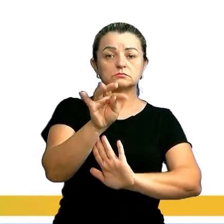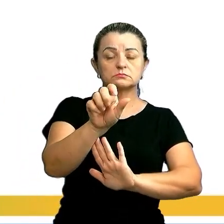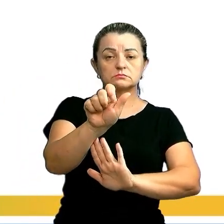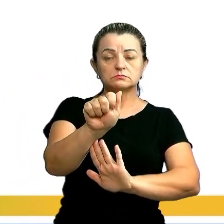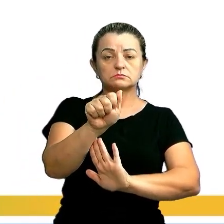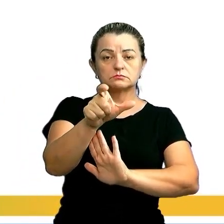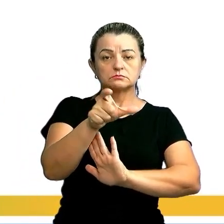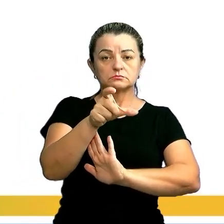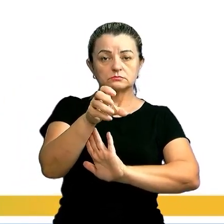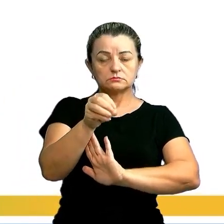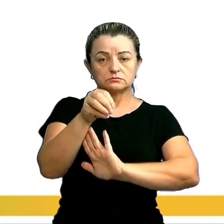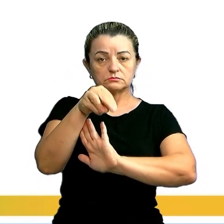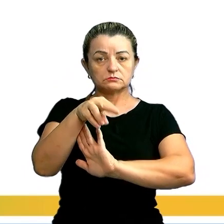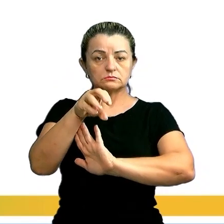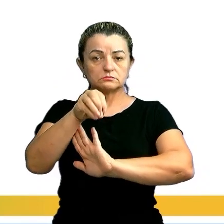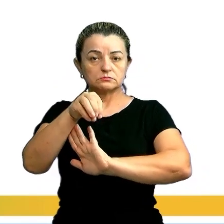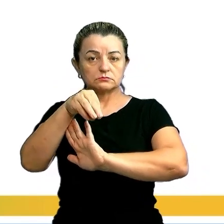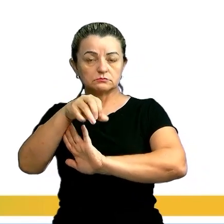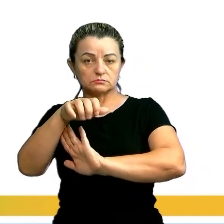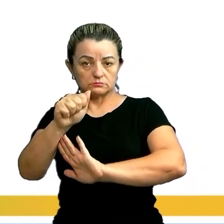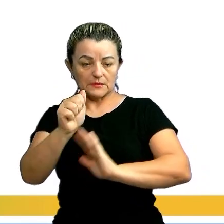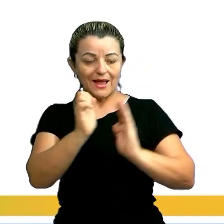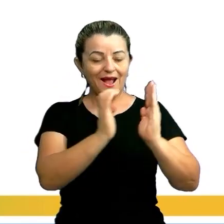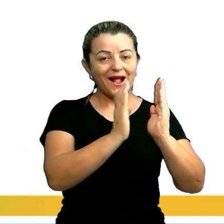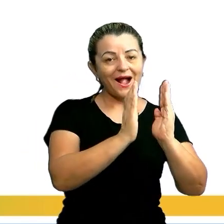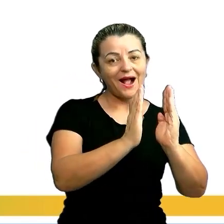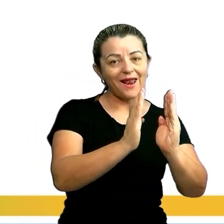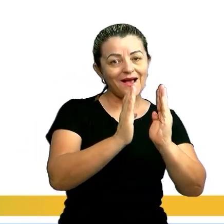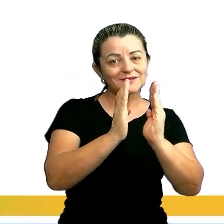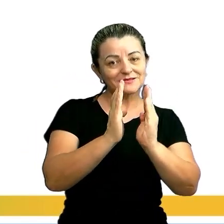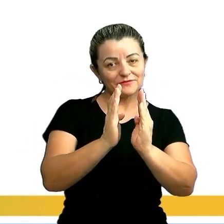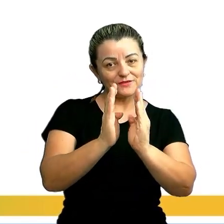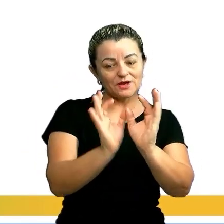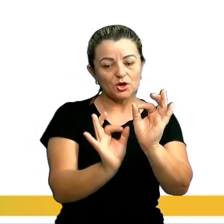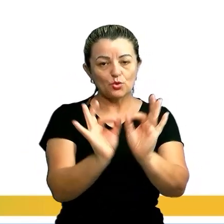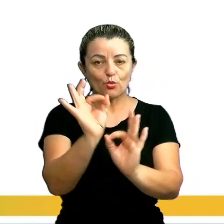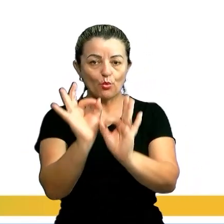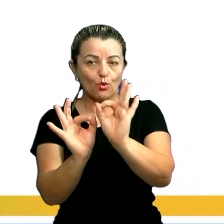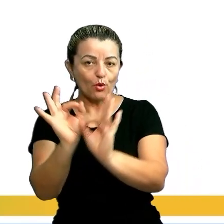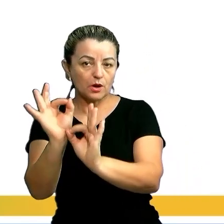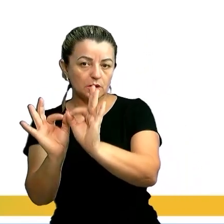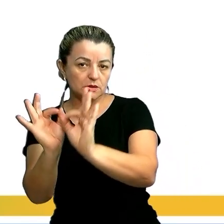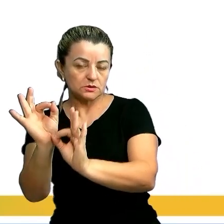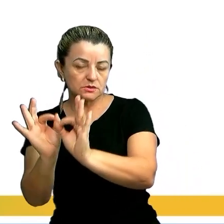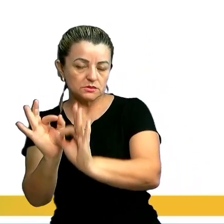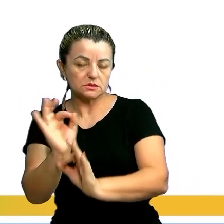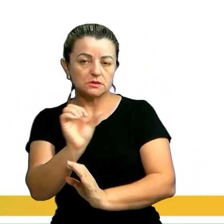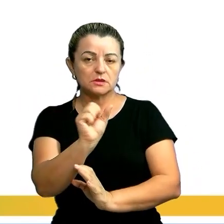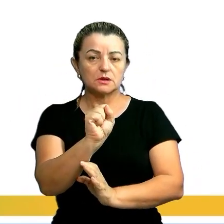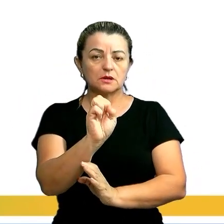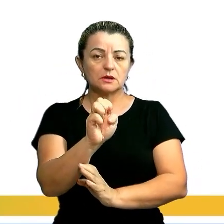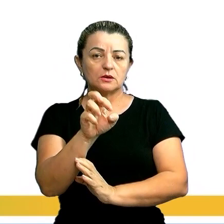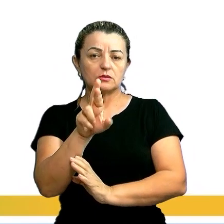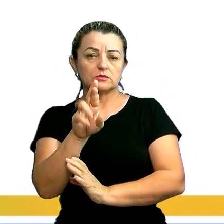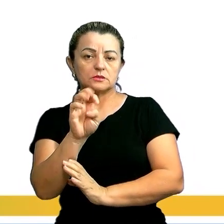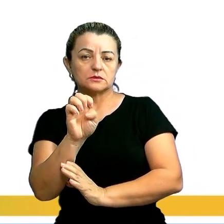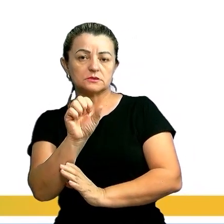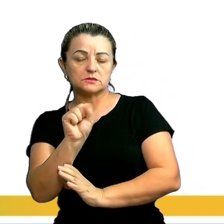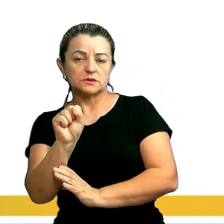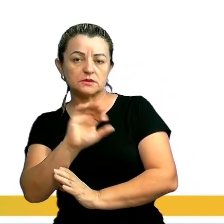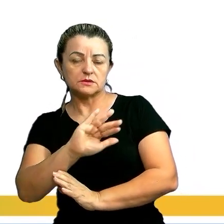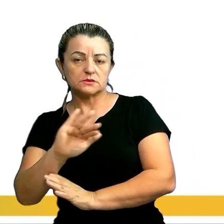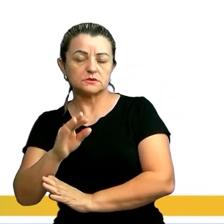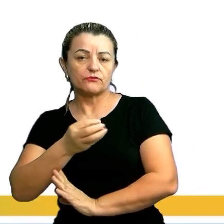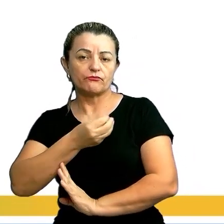que classifica e organiza os seres vivos em determinadas categorias. O pai dessa